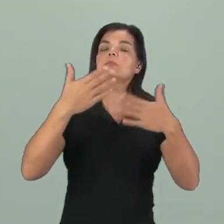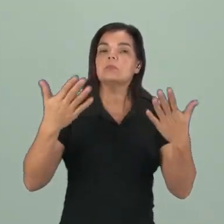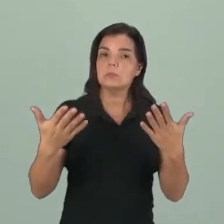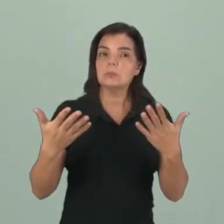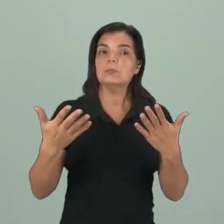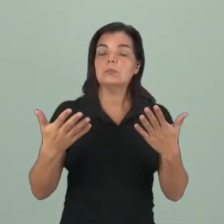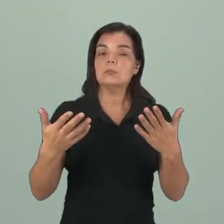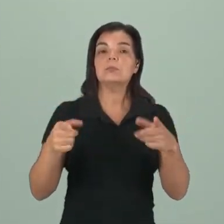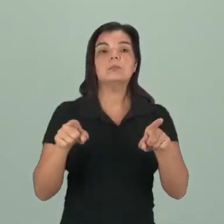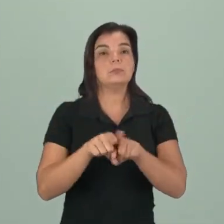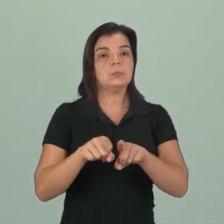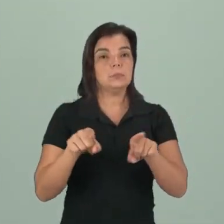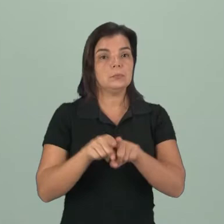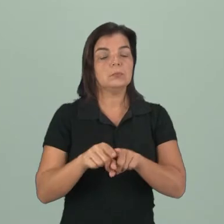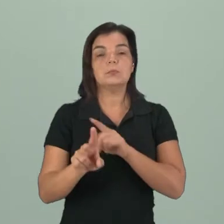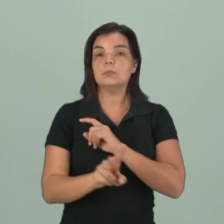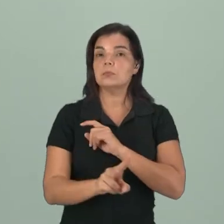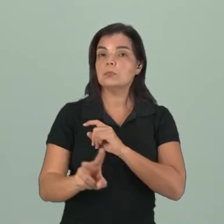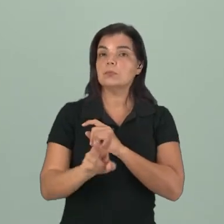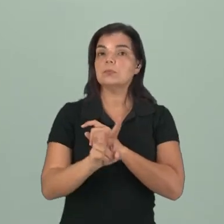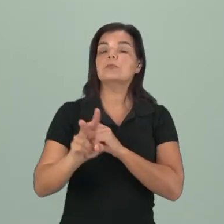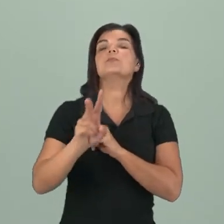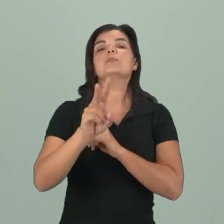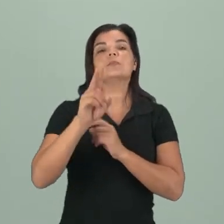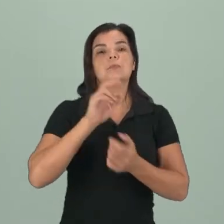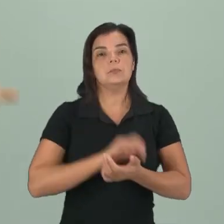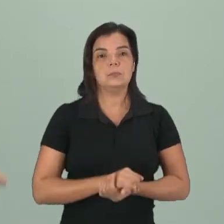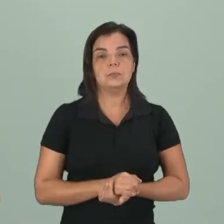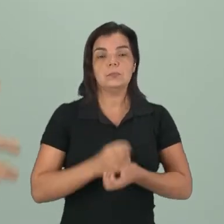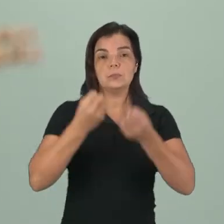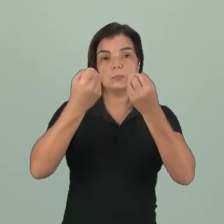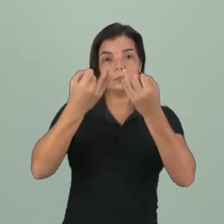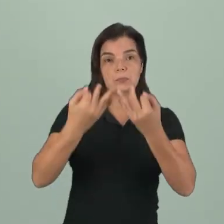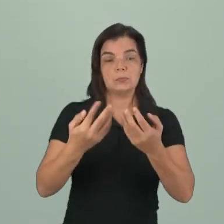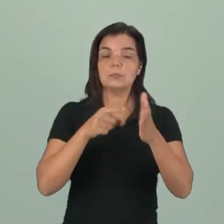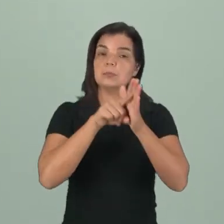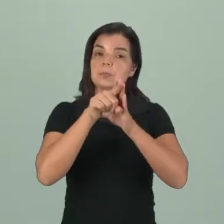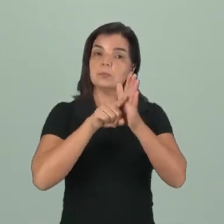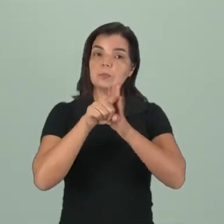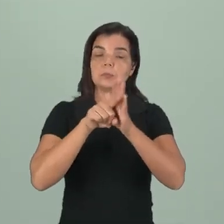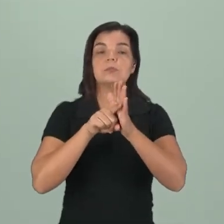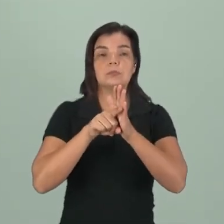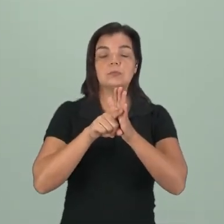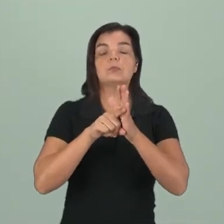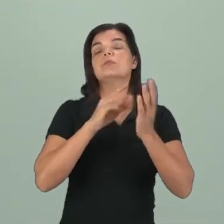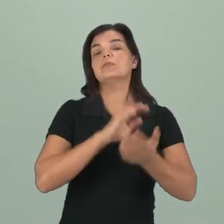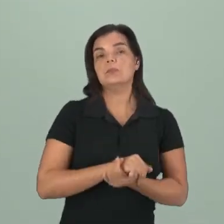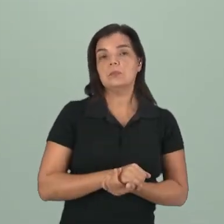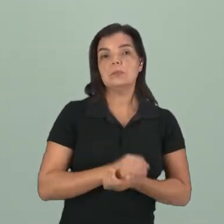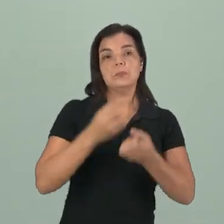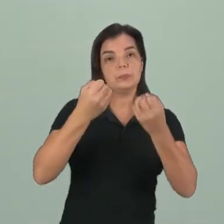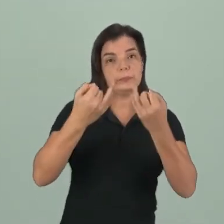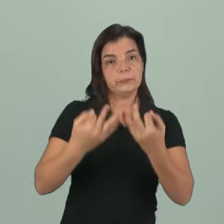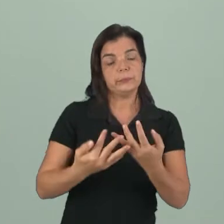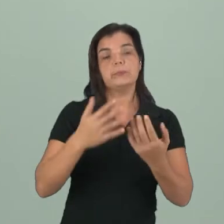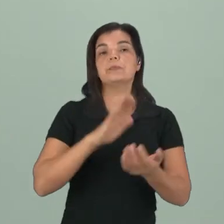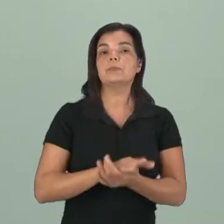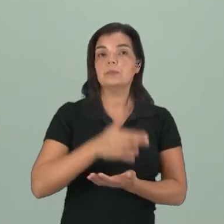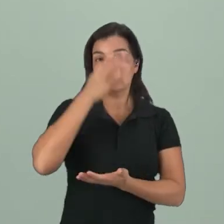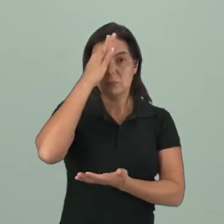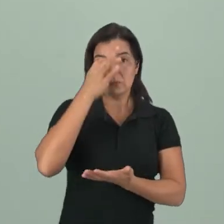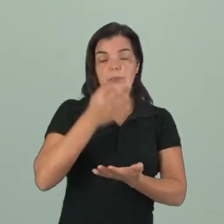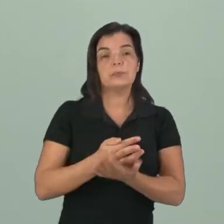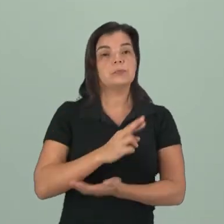mais e cada vez mais valorizando as explicações científicas em detrimento àquelas explicações de fé e